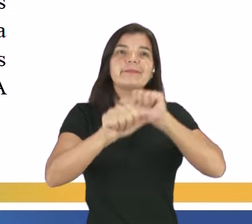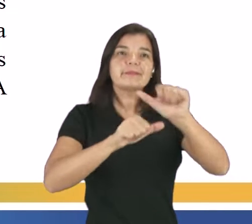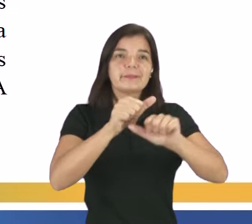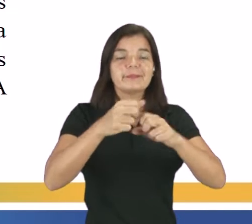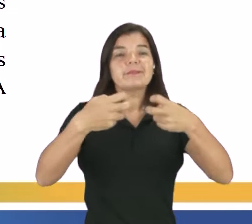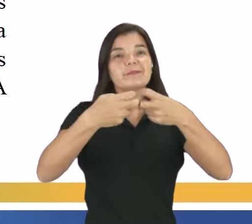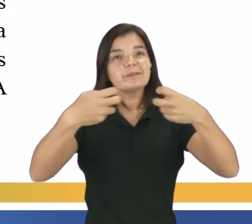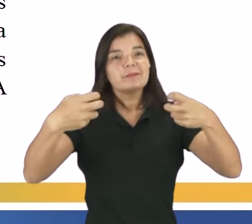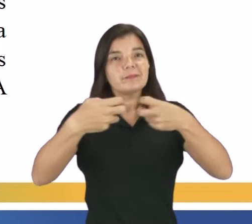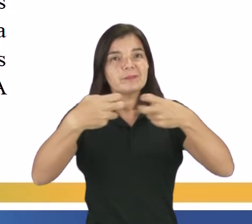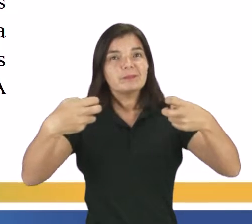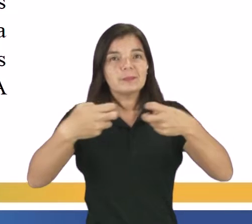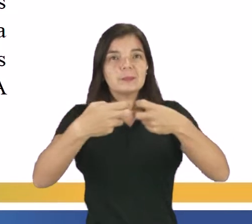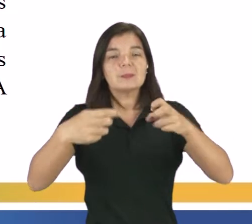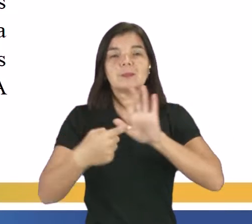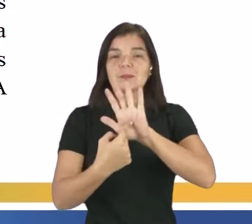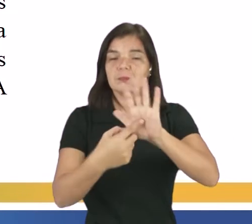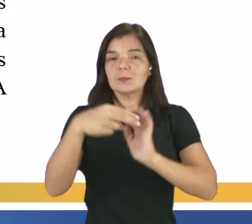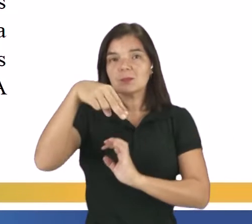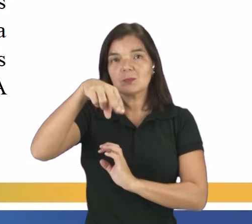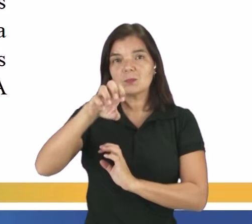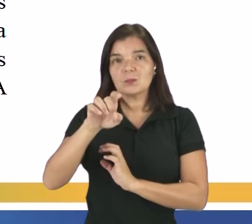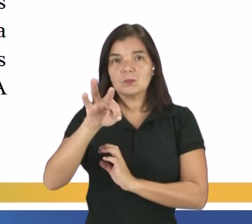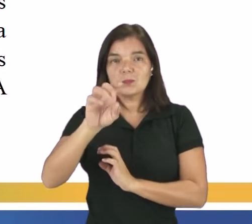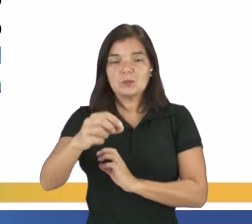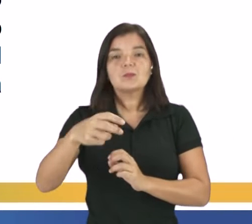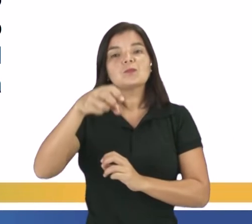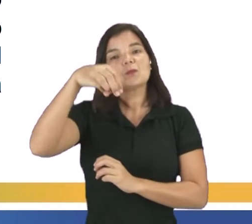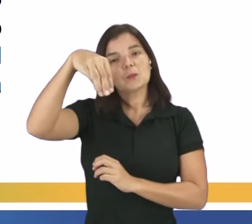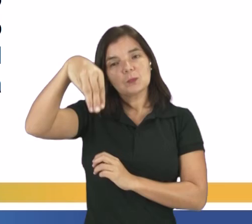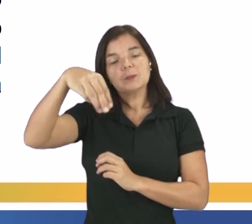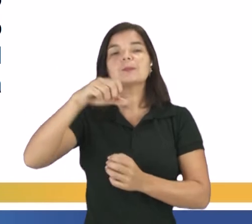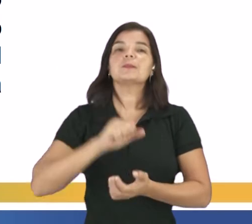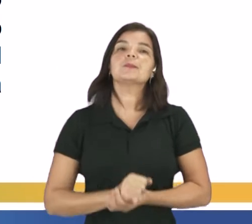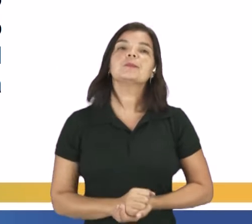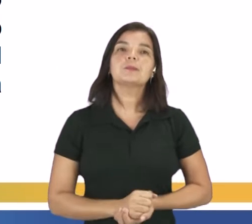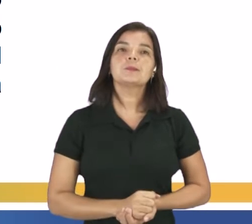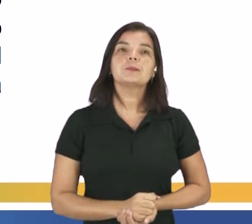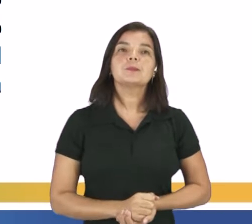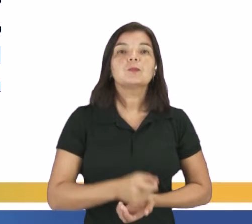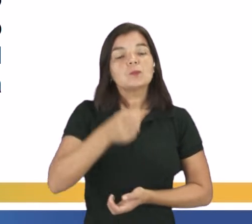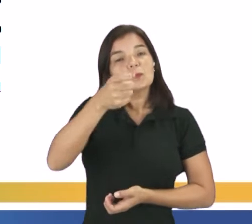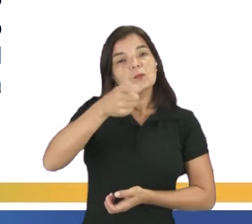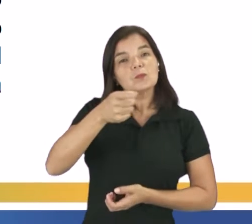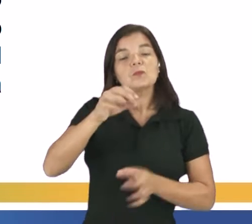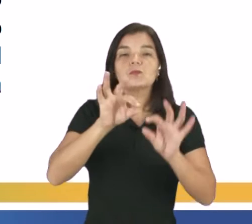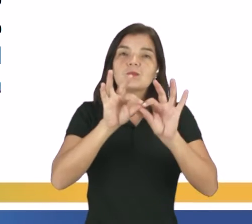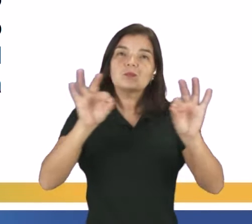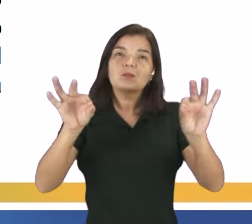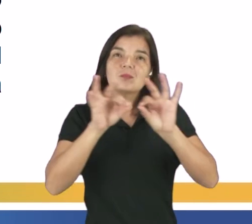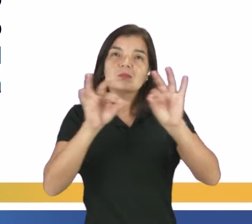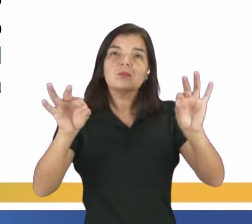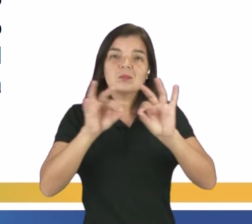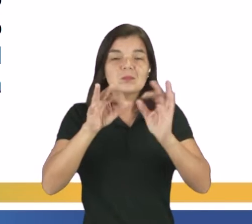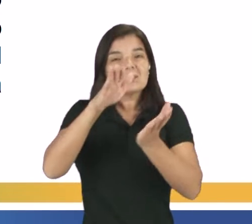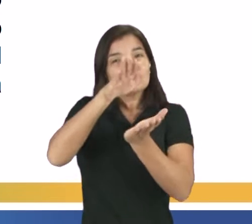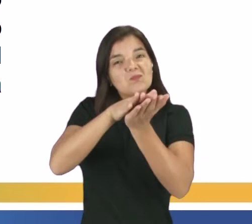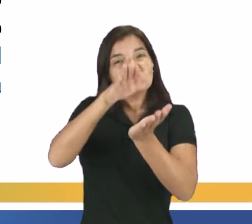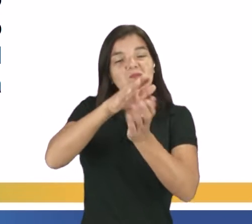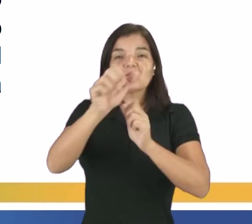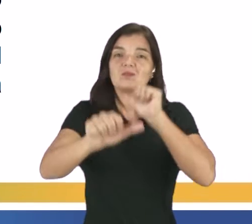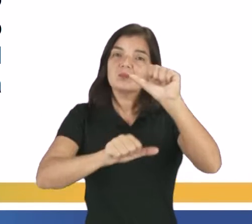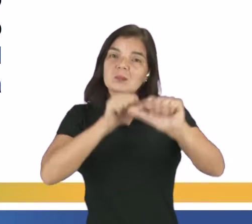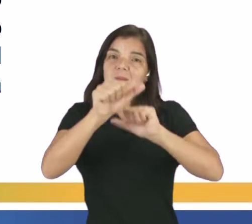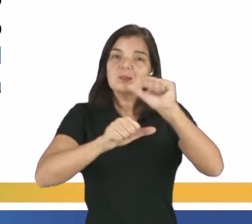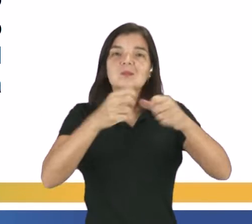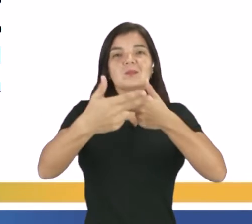deformados. Então, a constante elástica é expressa em Newton por metro. O X é a medida da deformação sofrida